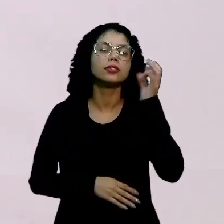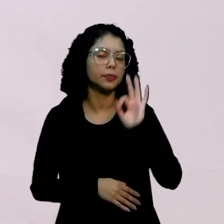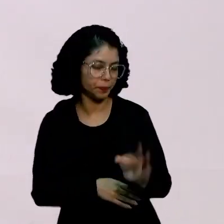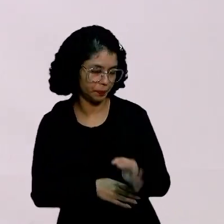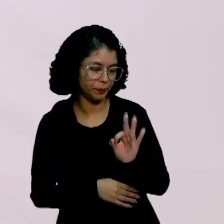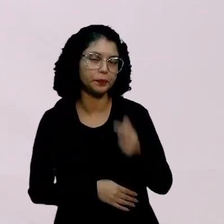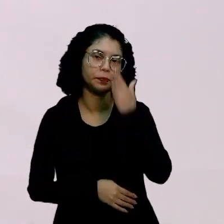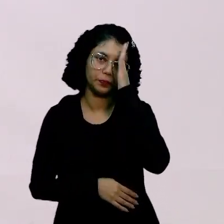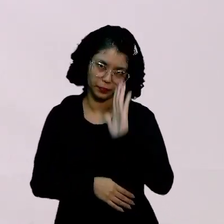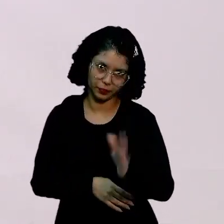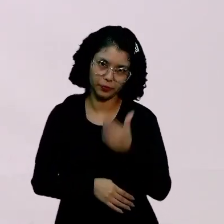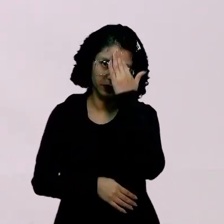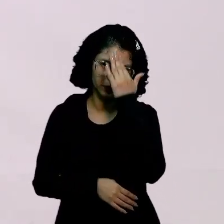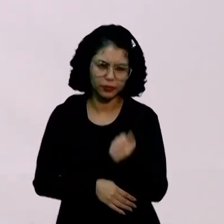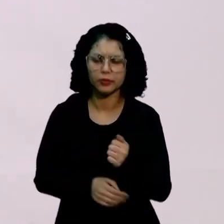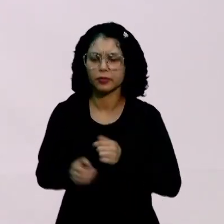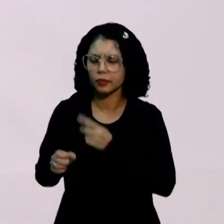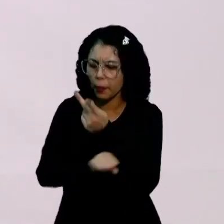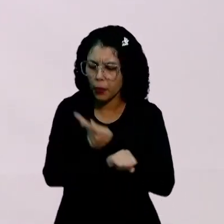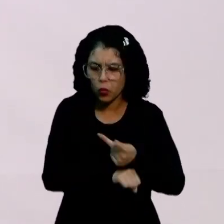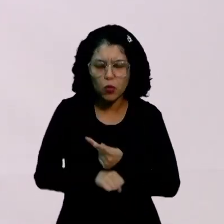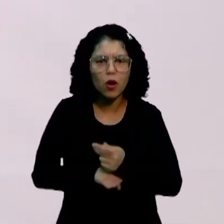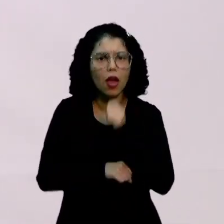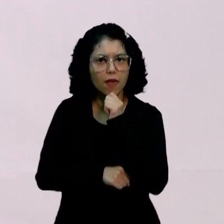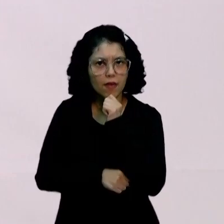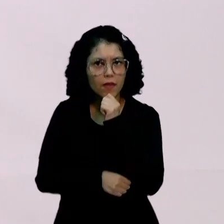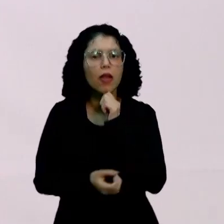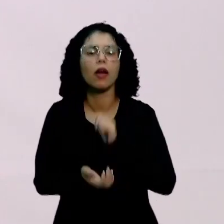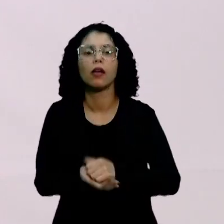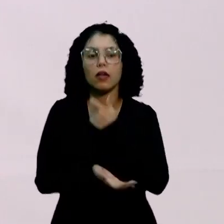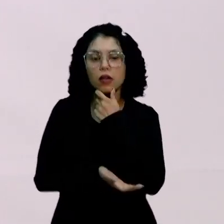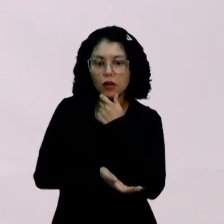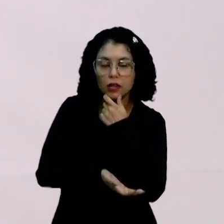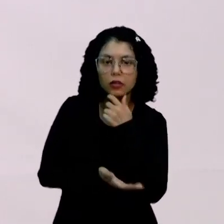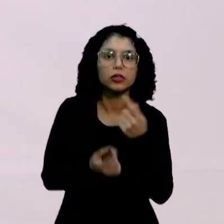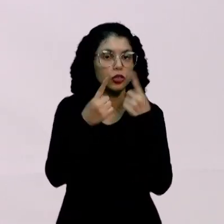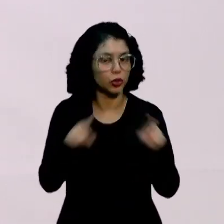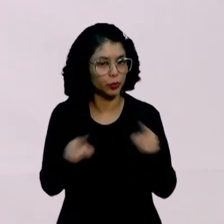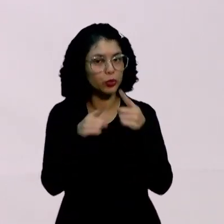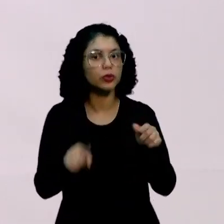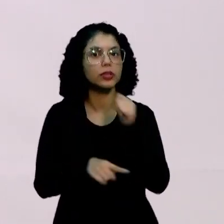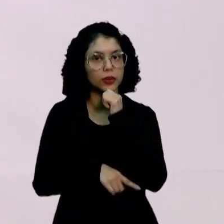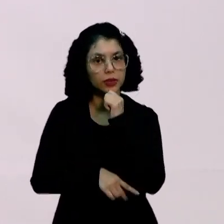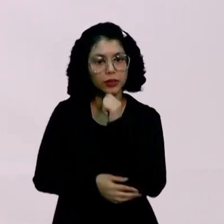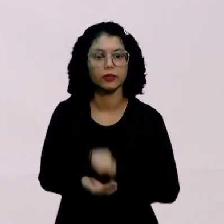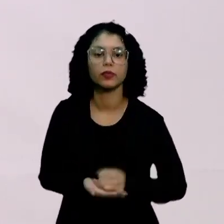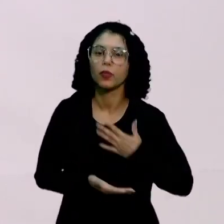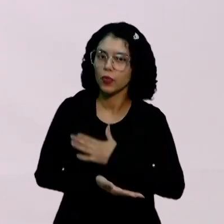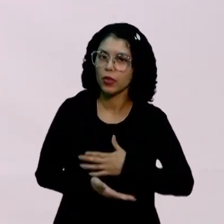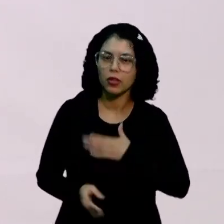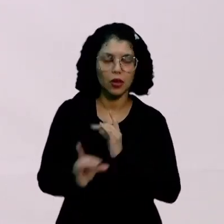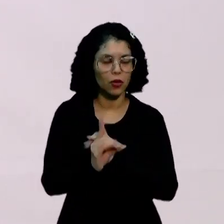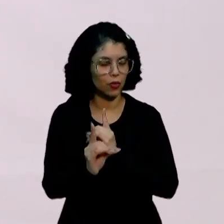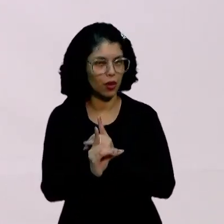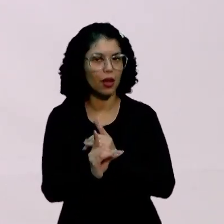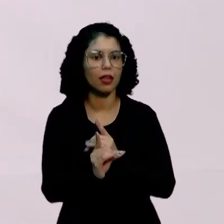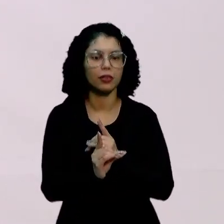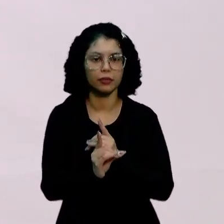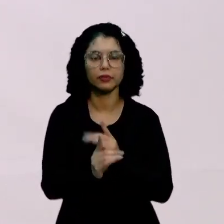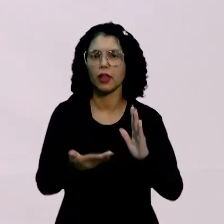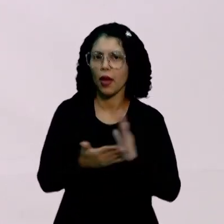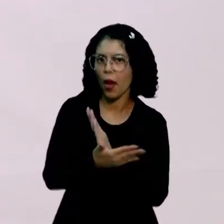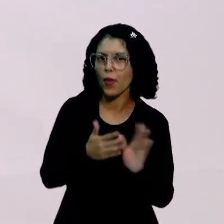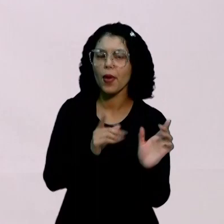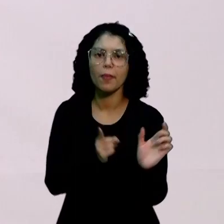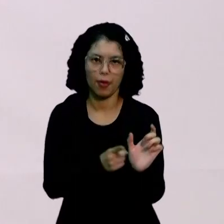já deve ter ido procurar alguma letra de música, de um cantor que vocês gostam muito, e vocês devem ter achado ou encontrado